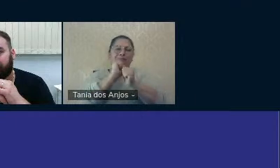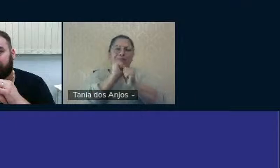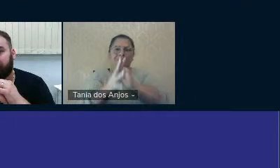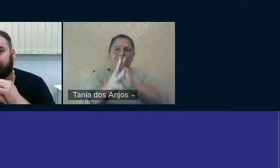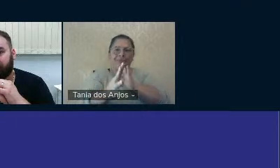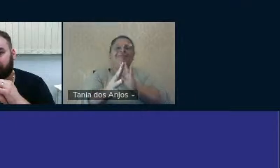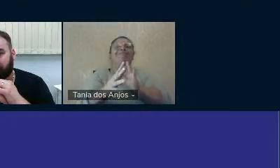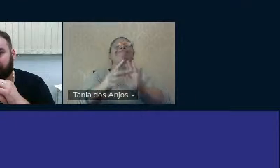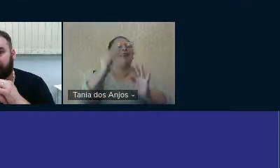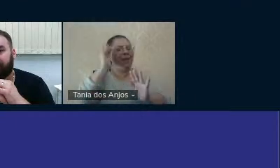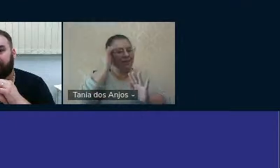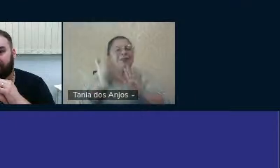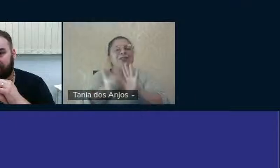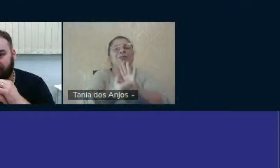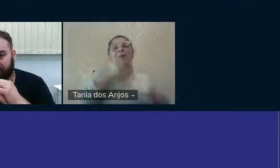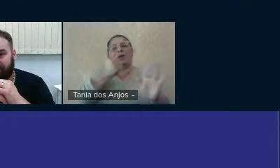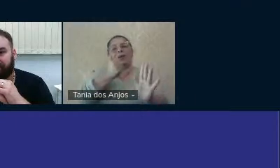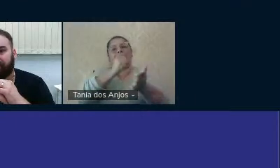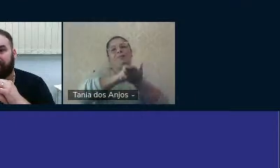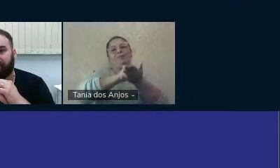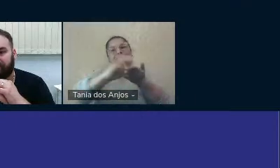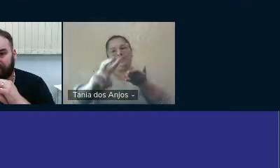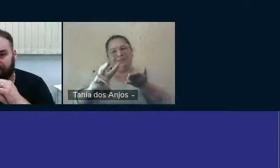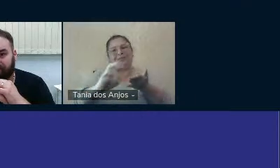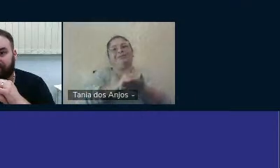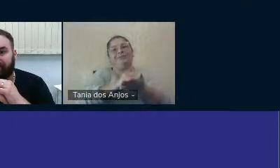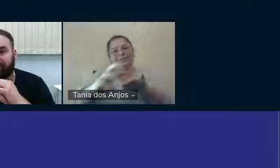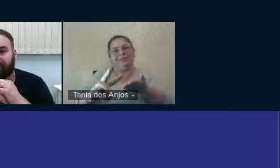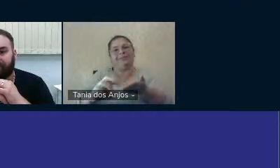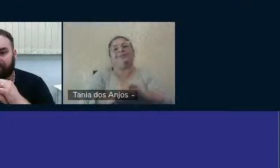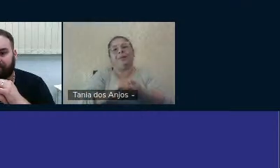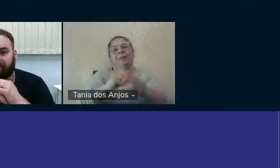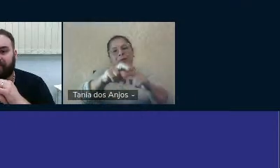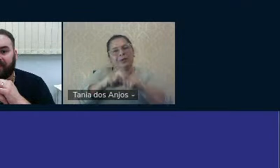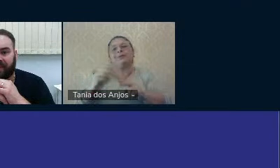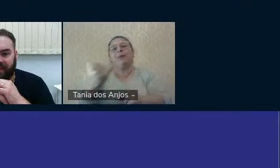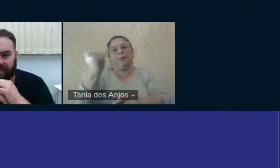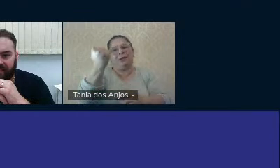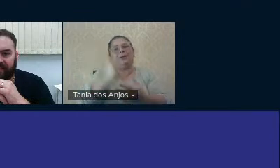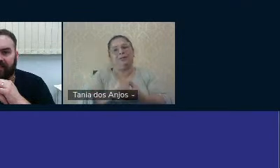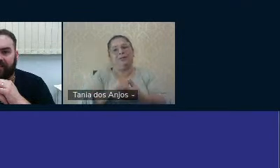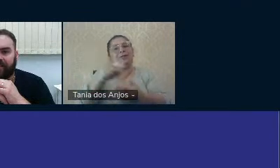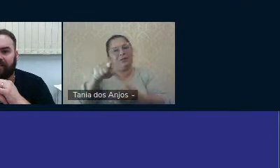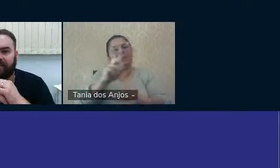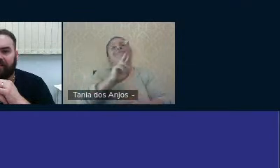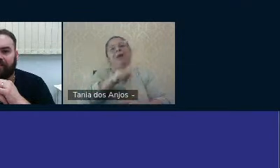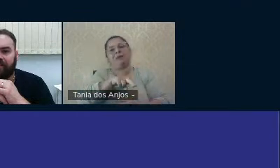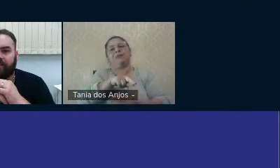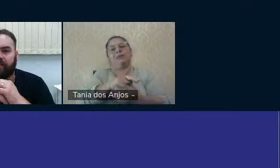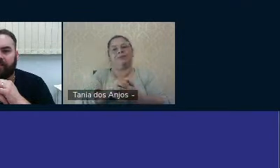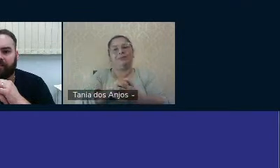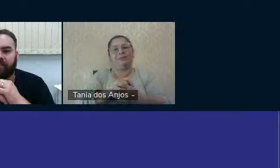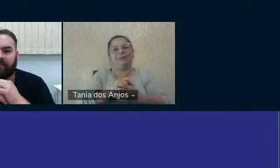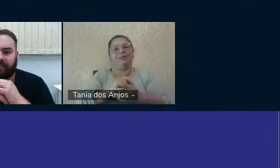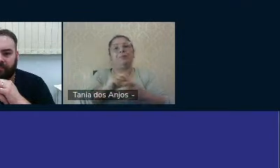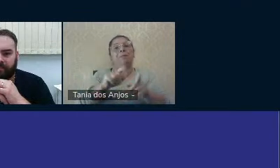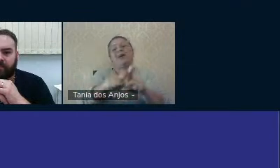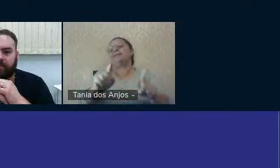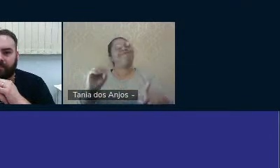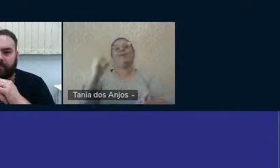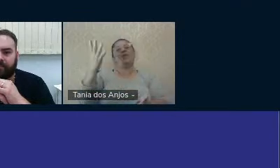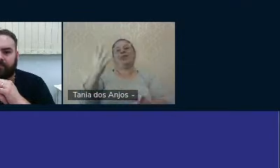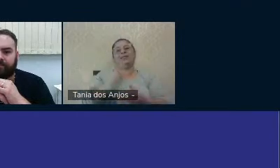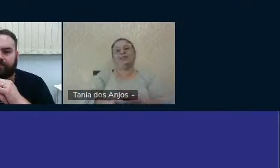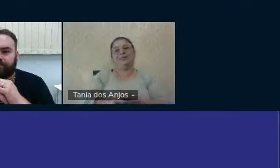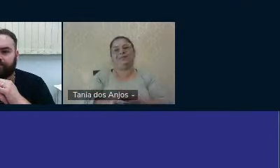vão conseguir entender melhor a escrita Signwright. Então, ela é bem importante. Você tem razão. Só que não acontece,